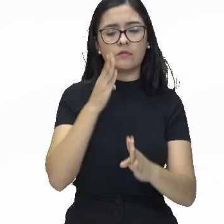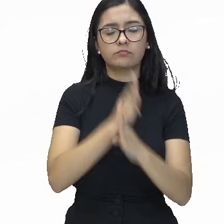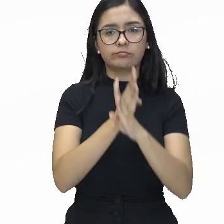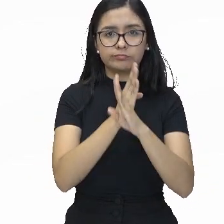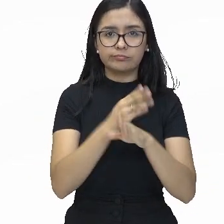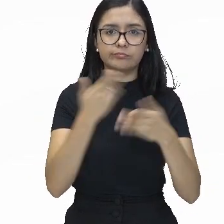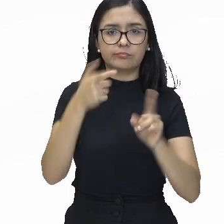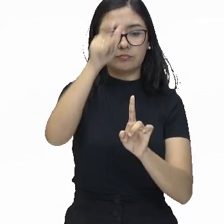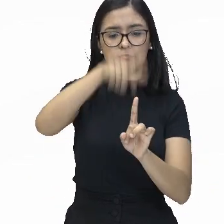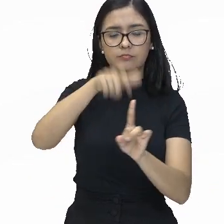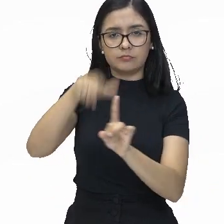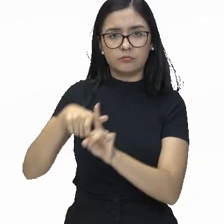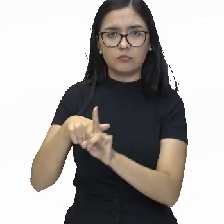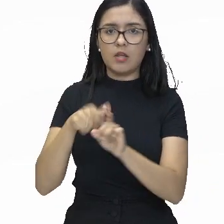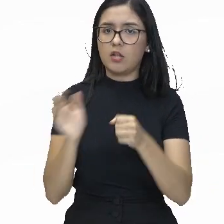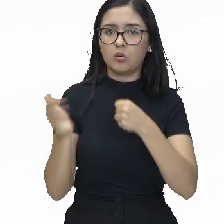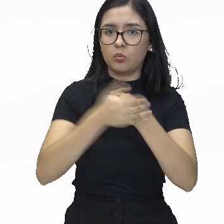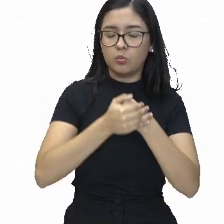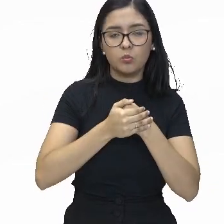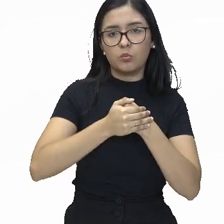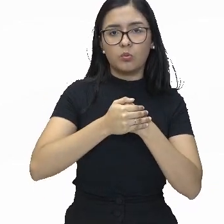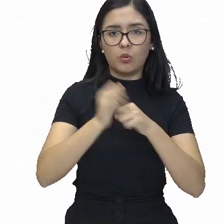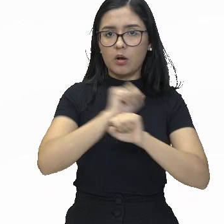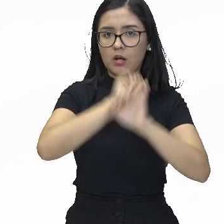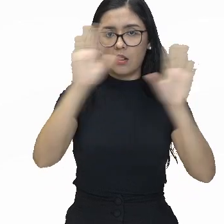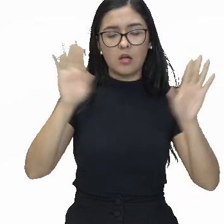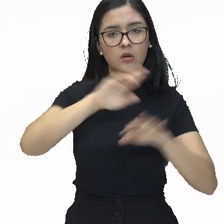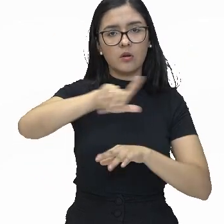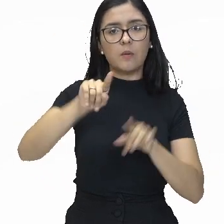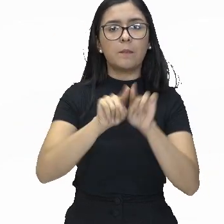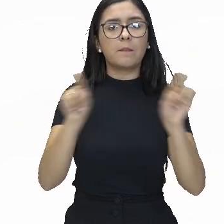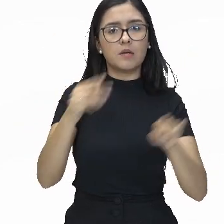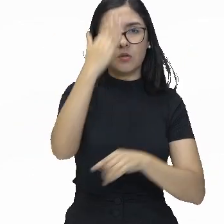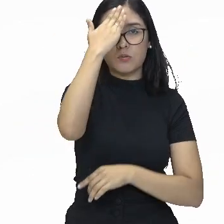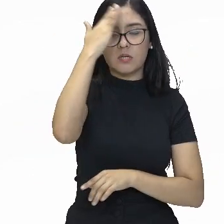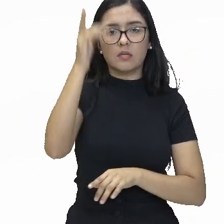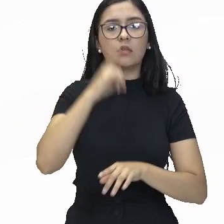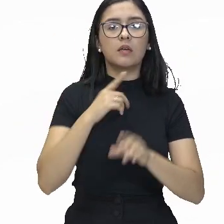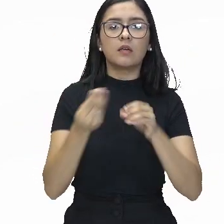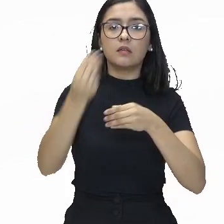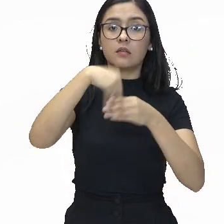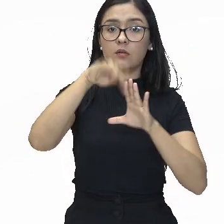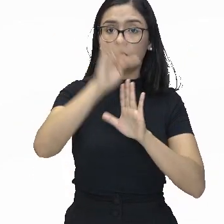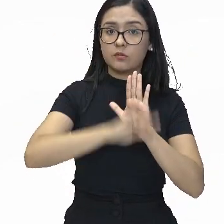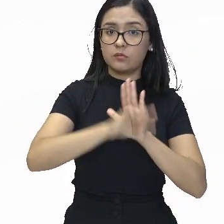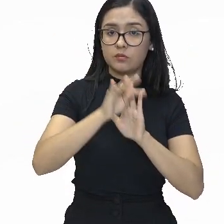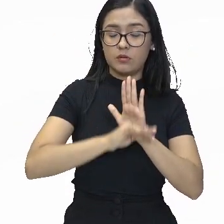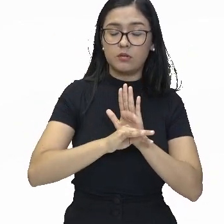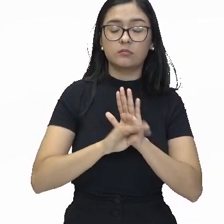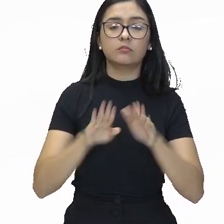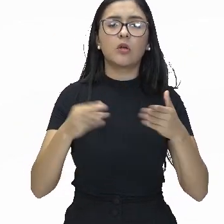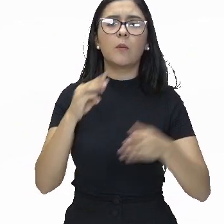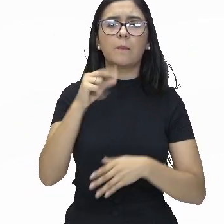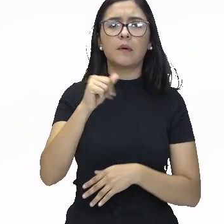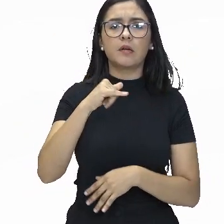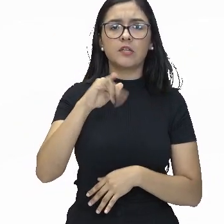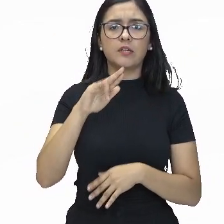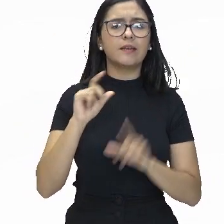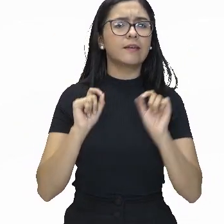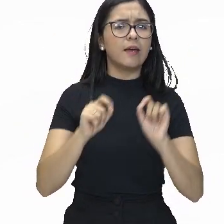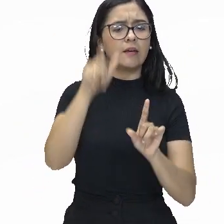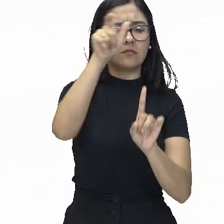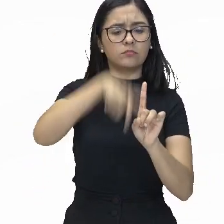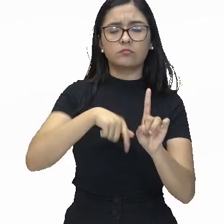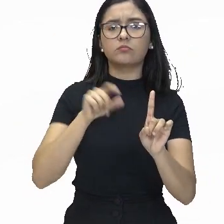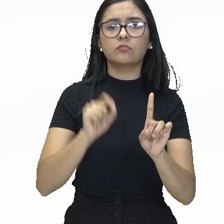o sujeito, ele está oculto, ele não aparece, mas eu sei, né, ele existe. Recebeu o nome de Mani. Quem recebeu?